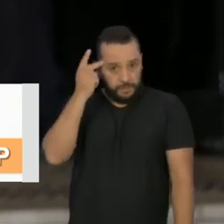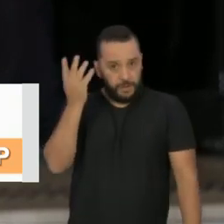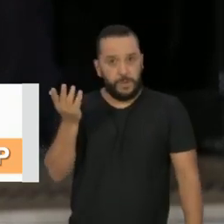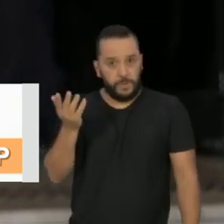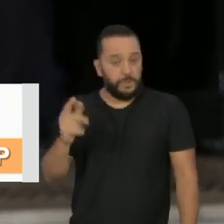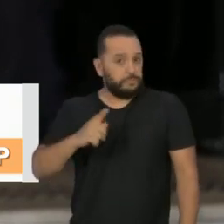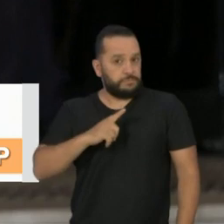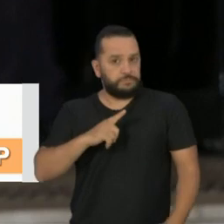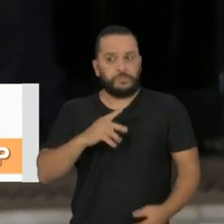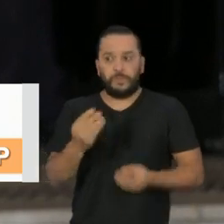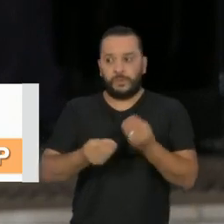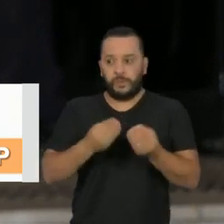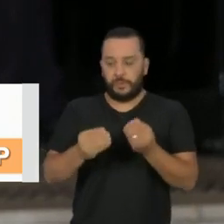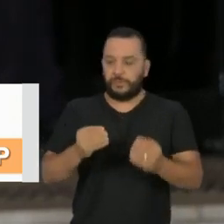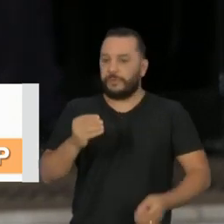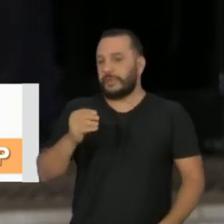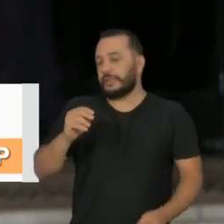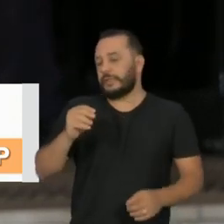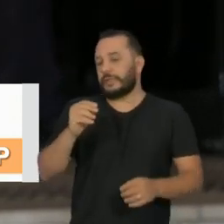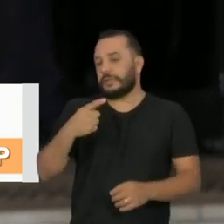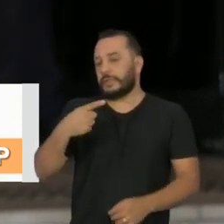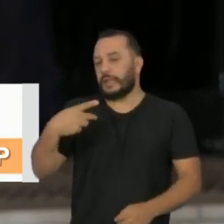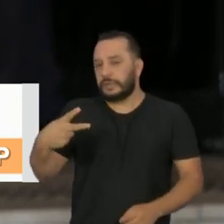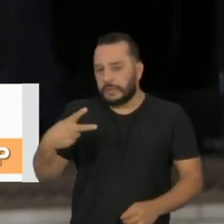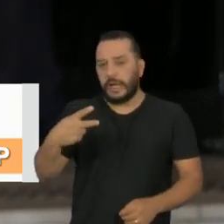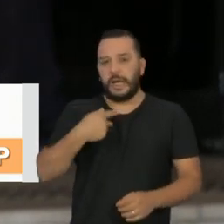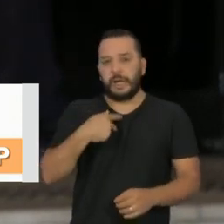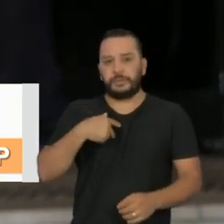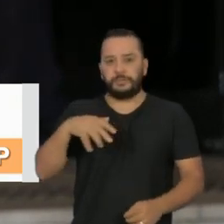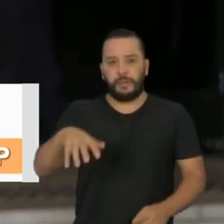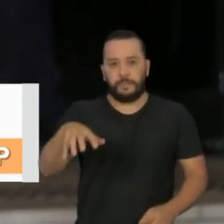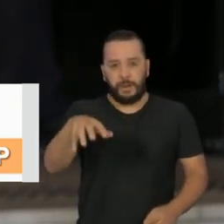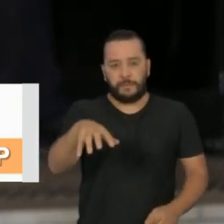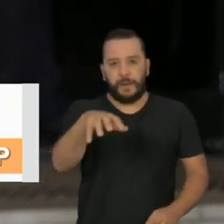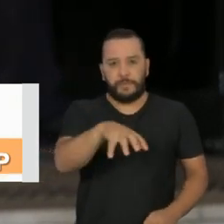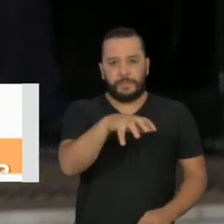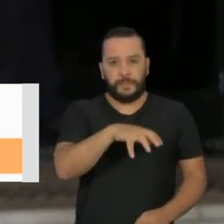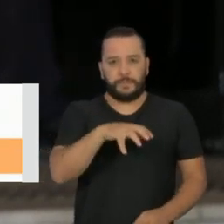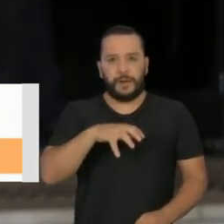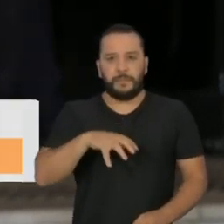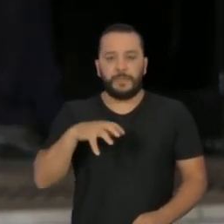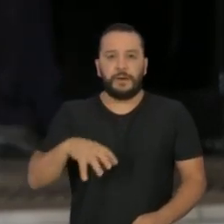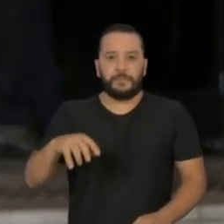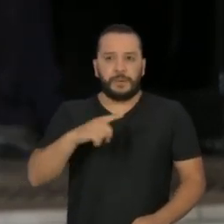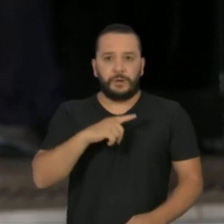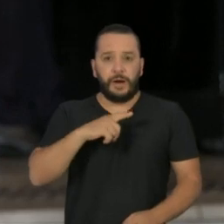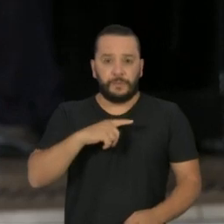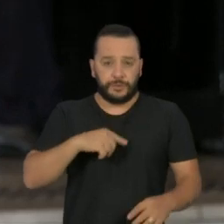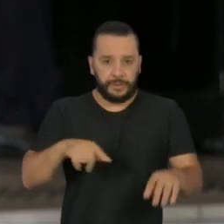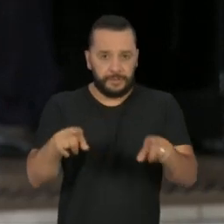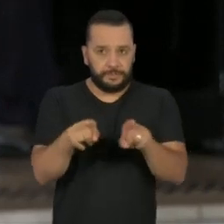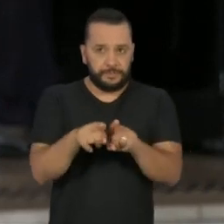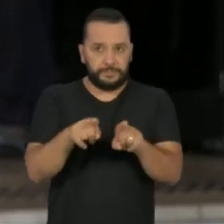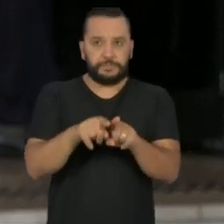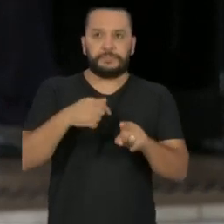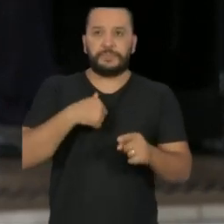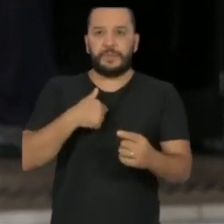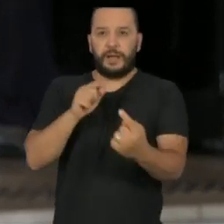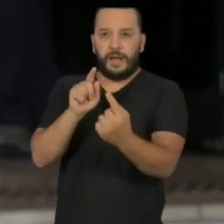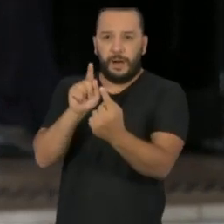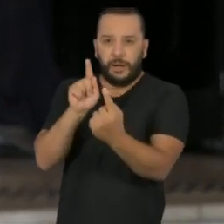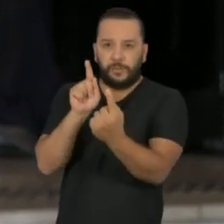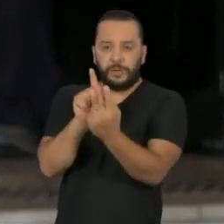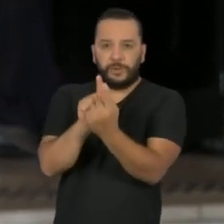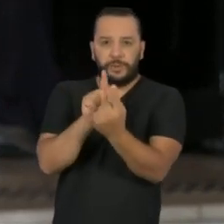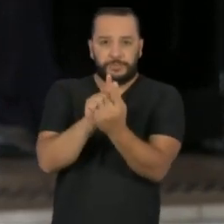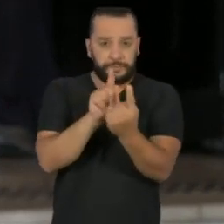ceder 17 laboratórios ligados à universidade que vão ser transformados em laboratórios para atendimento